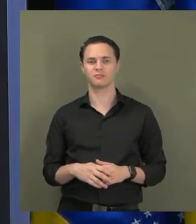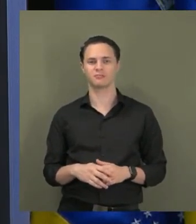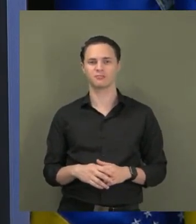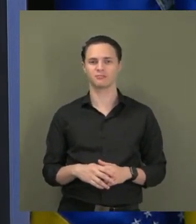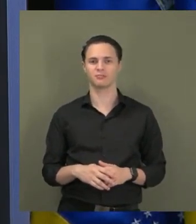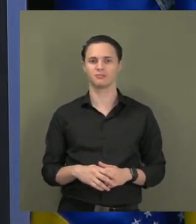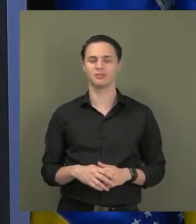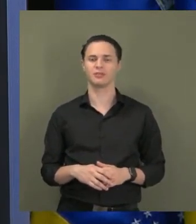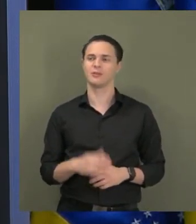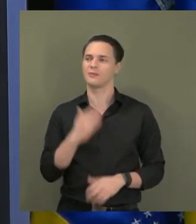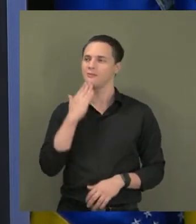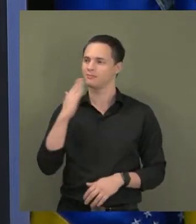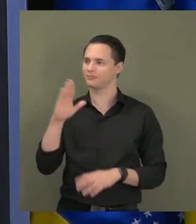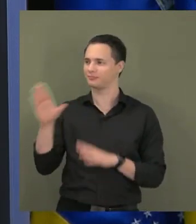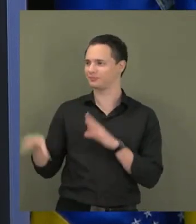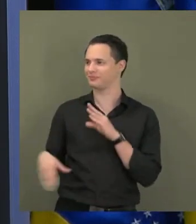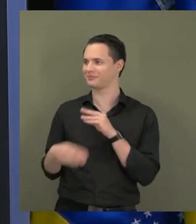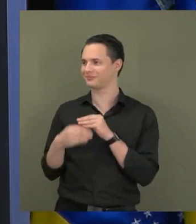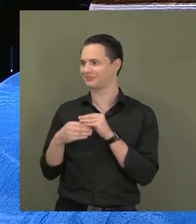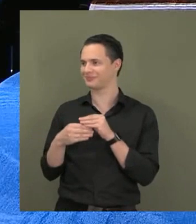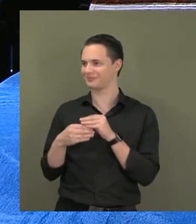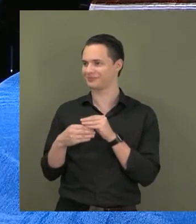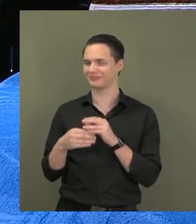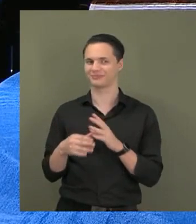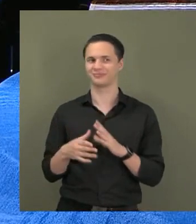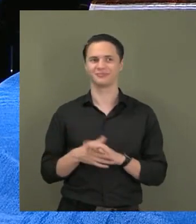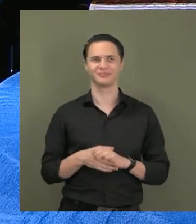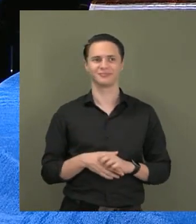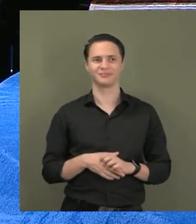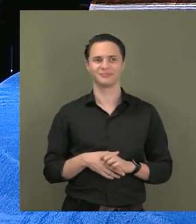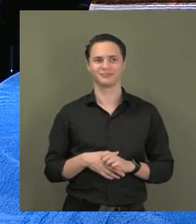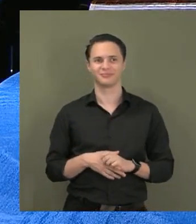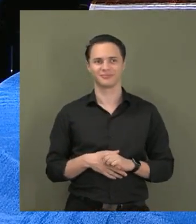Peço mais um tempo para concluir, senhor presidente.